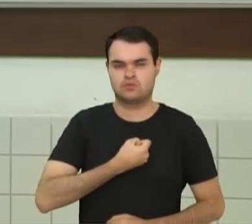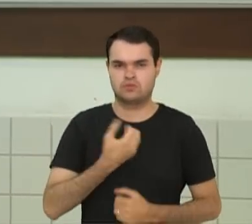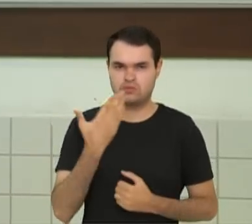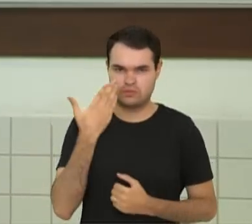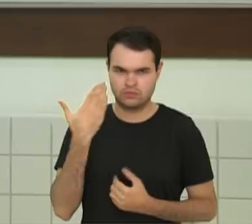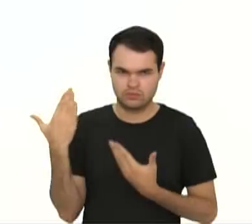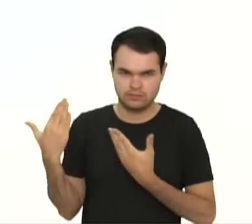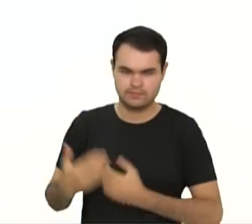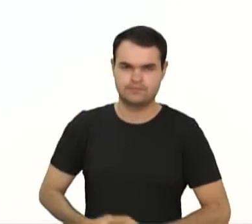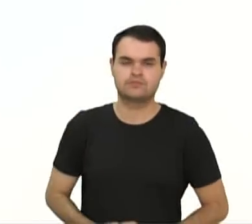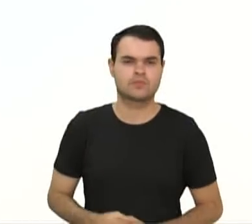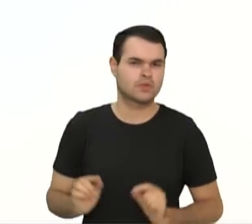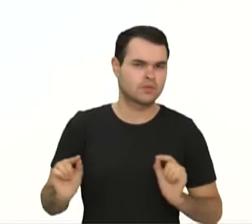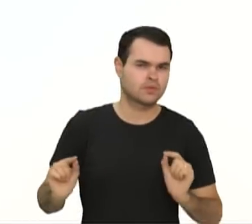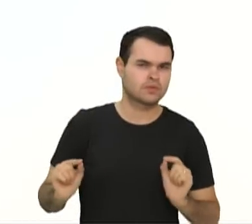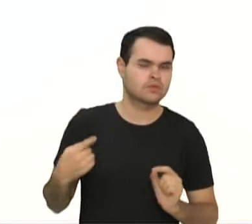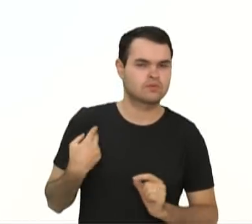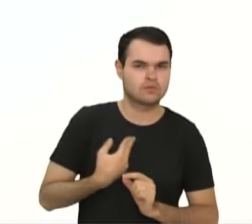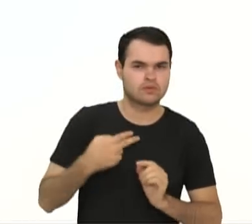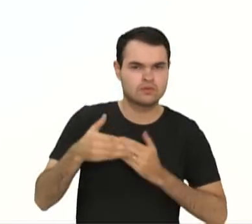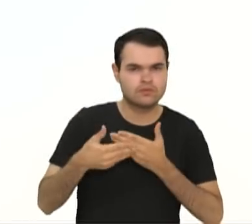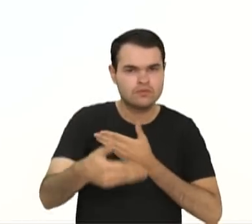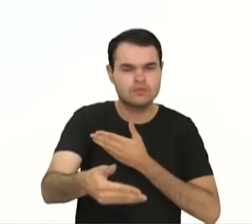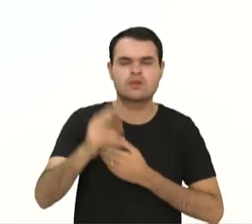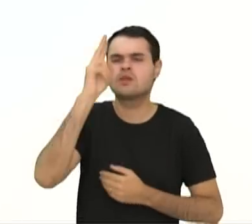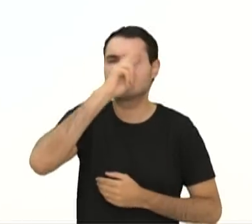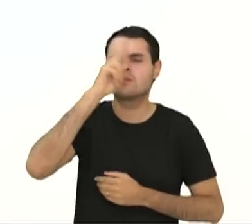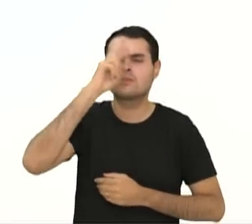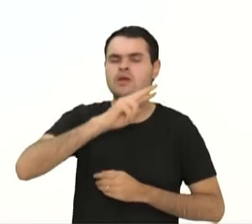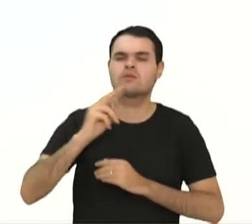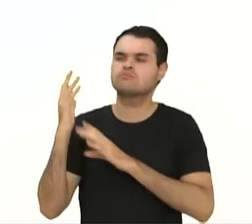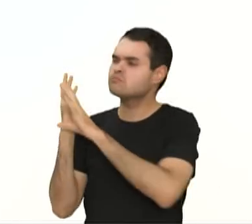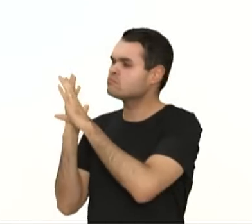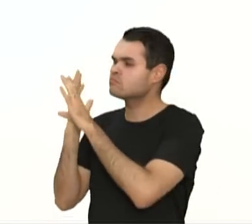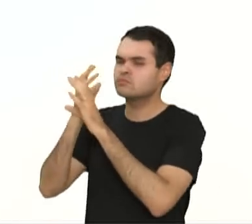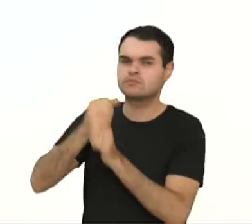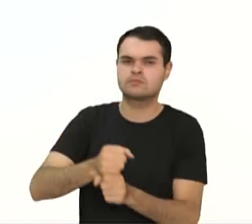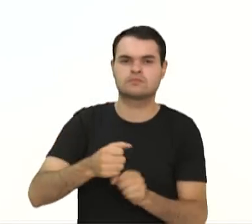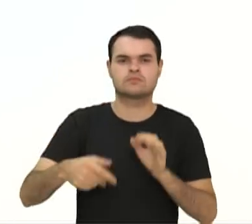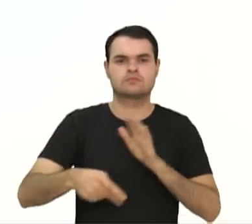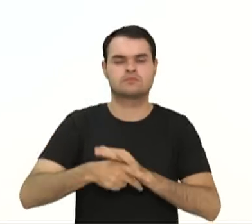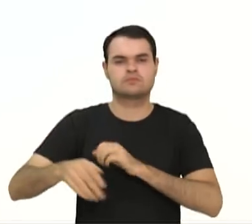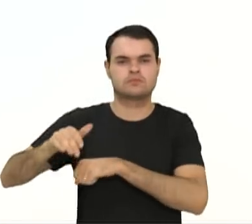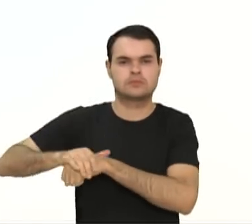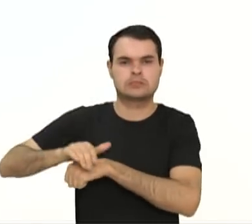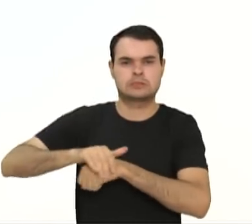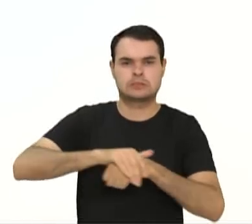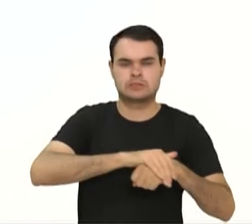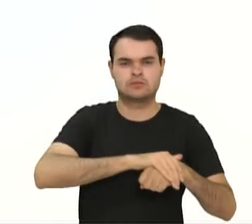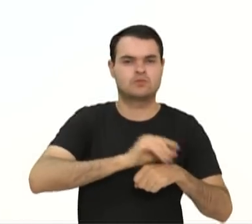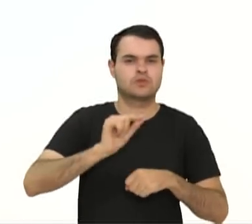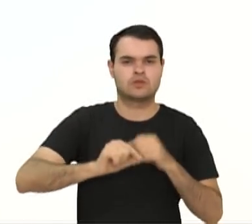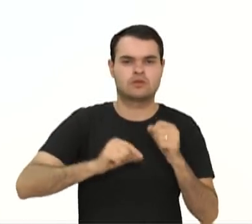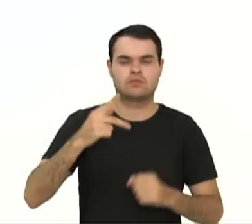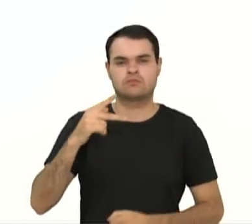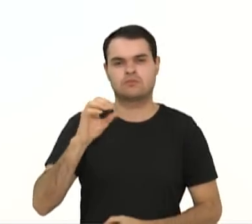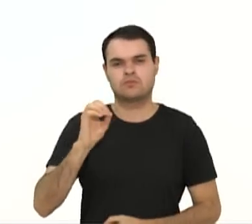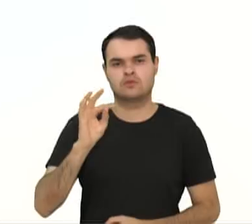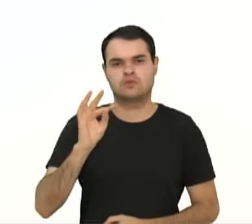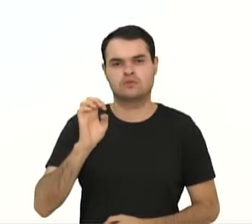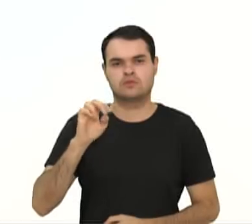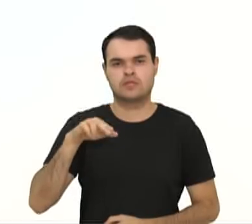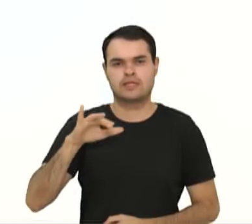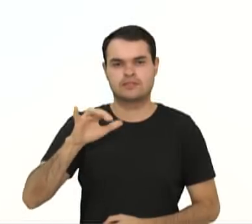vamos aqui. O que a gente vai fazer? A gente vai relembrar hoje as propriedades de potenciação. Essas propriedades